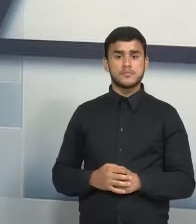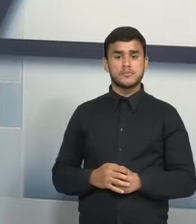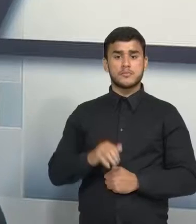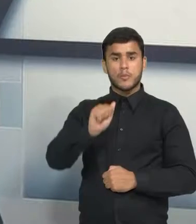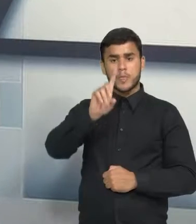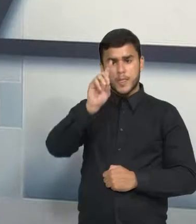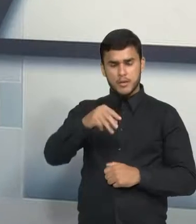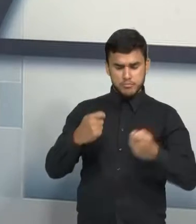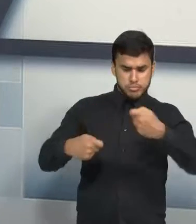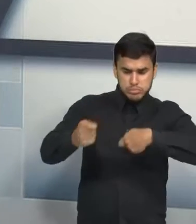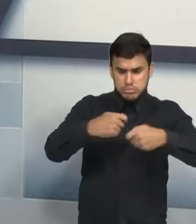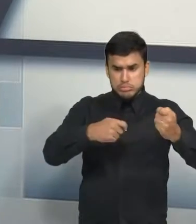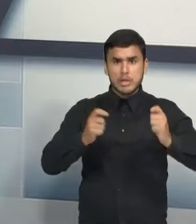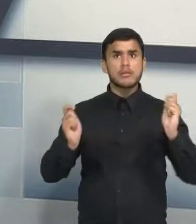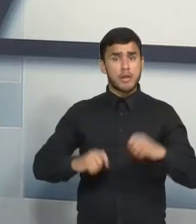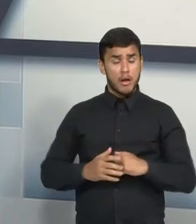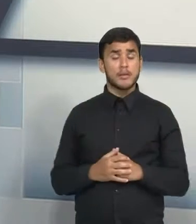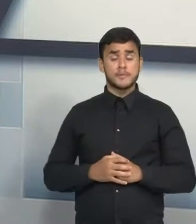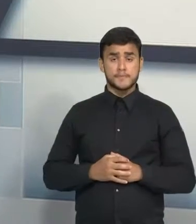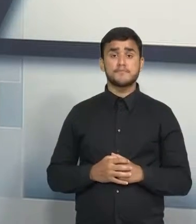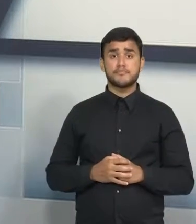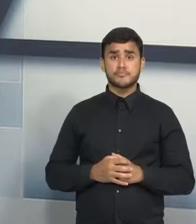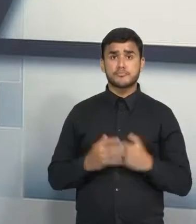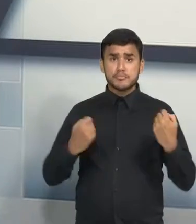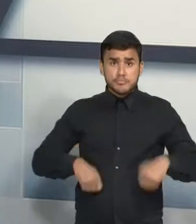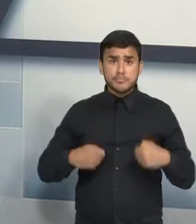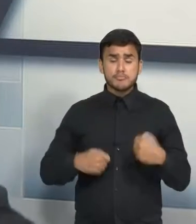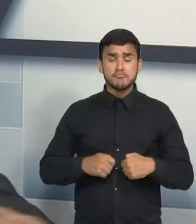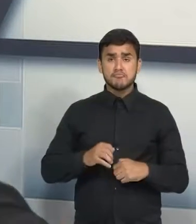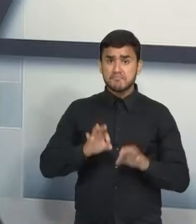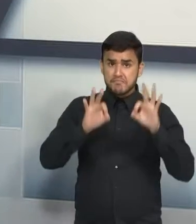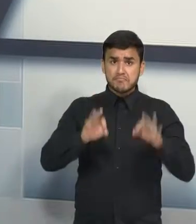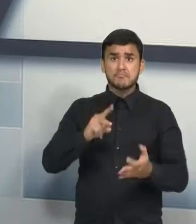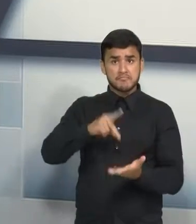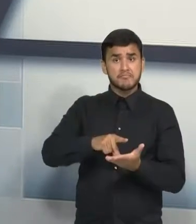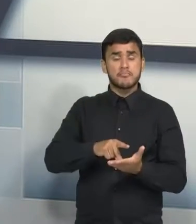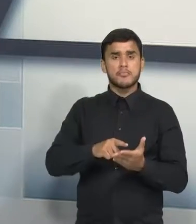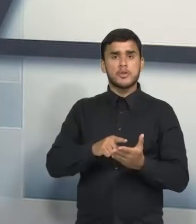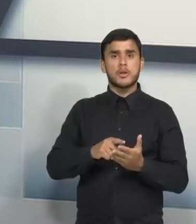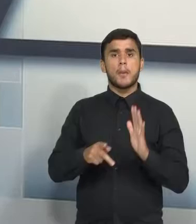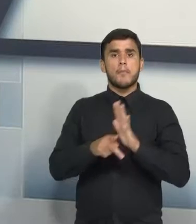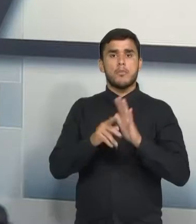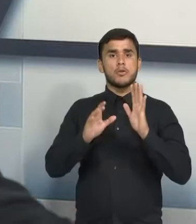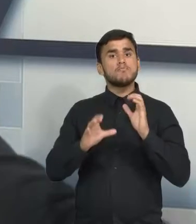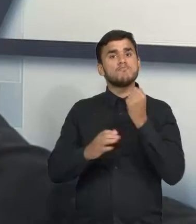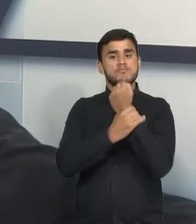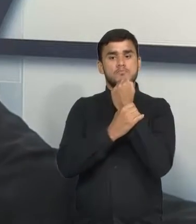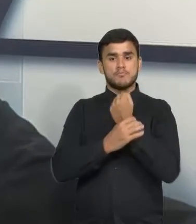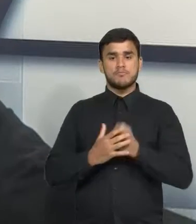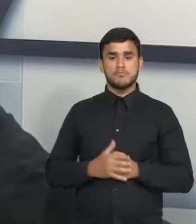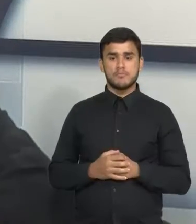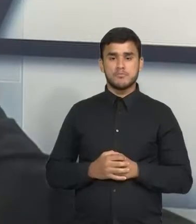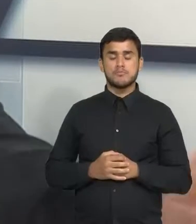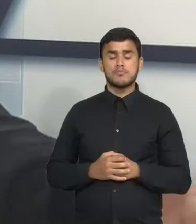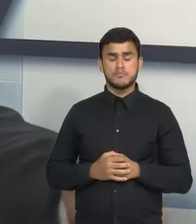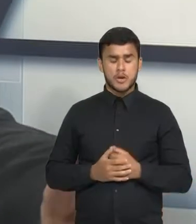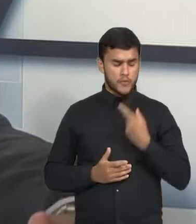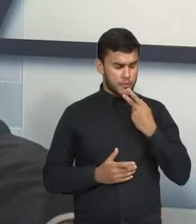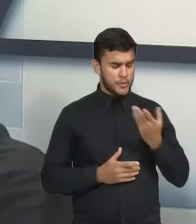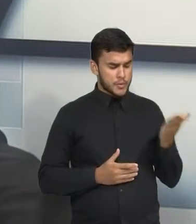que sabe fazer mesmo um trabalho austero, vai para a segurança pública. O